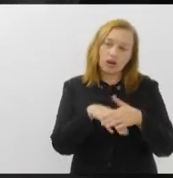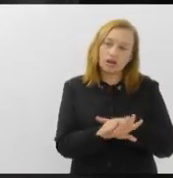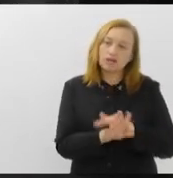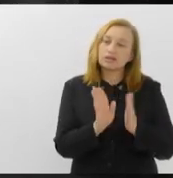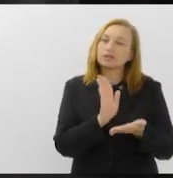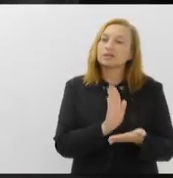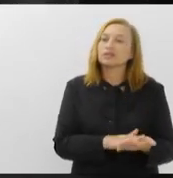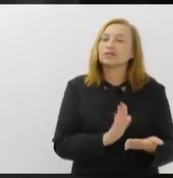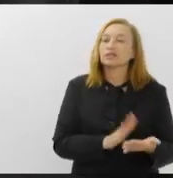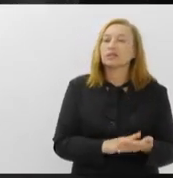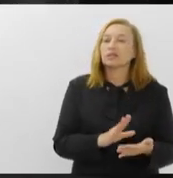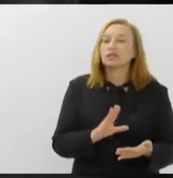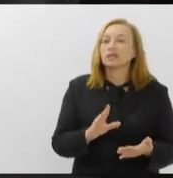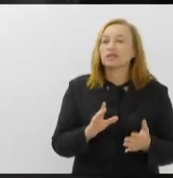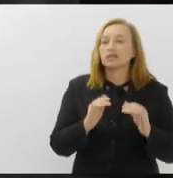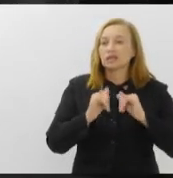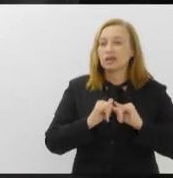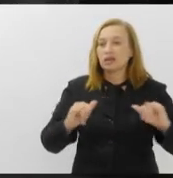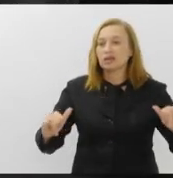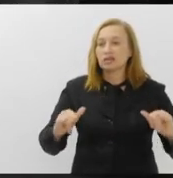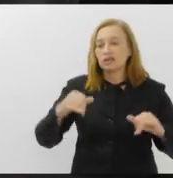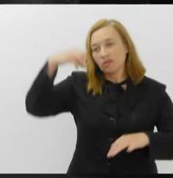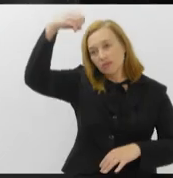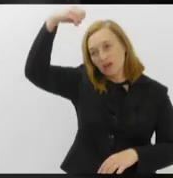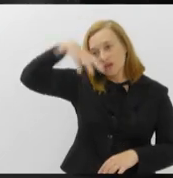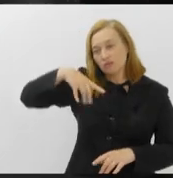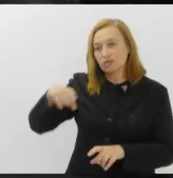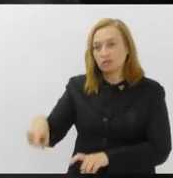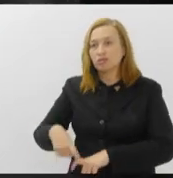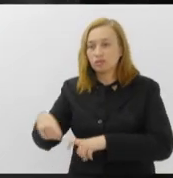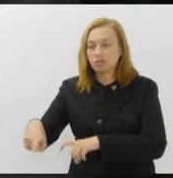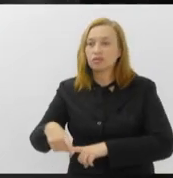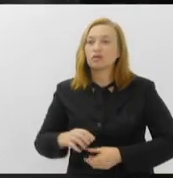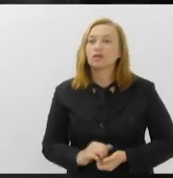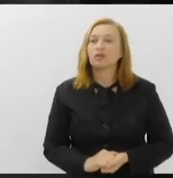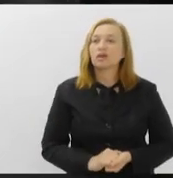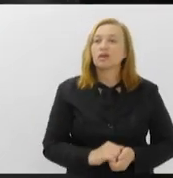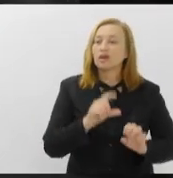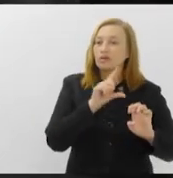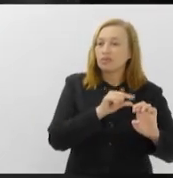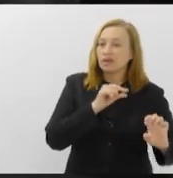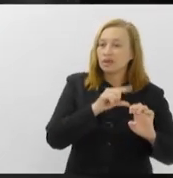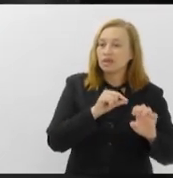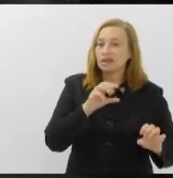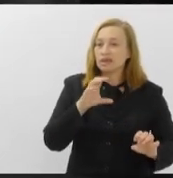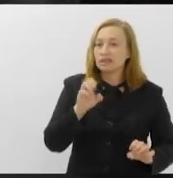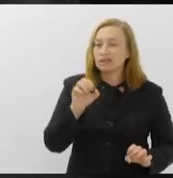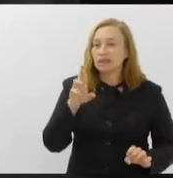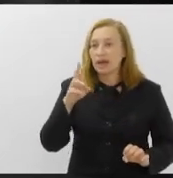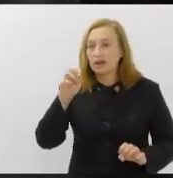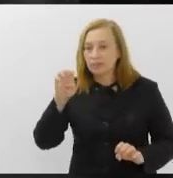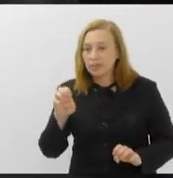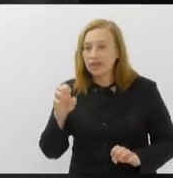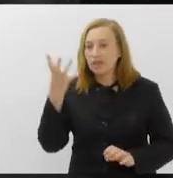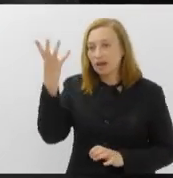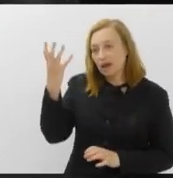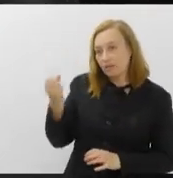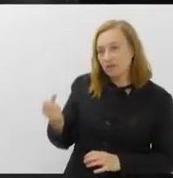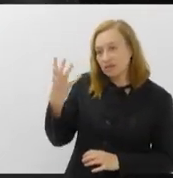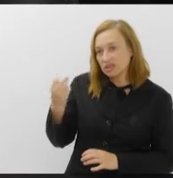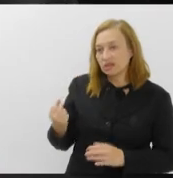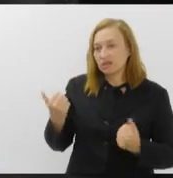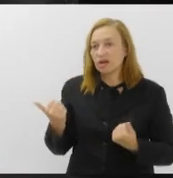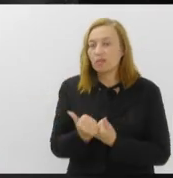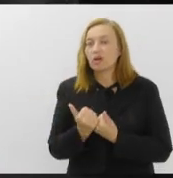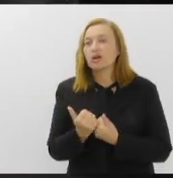eles, a CAF, Declaração para a Luz Rural, né, empreendimento beneficiado em rede, aposentadoria apoiada. Esses